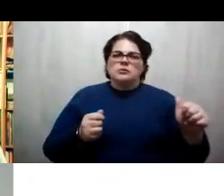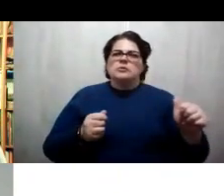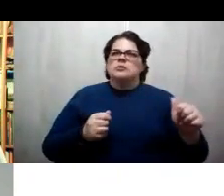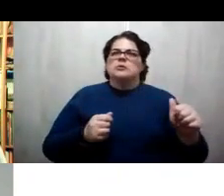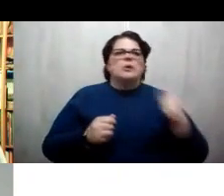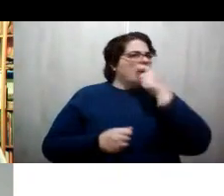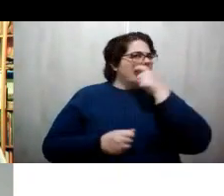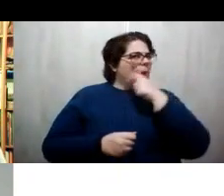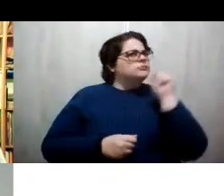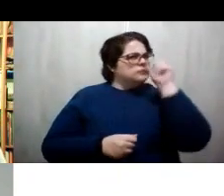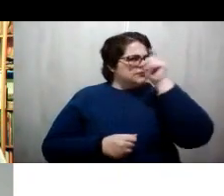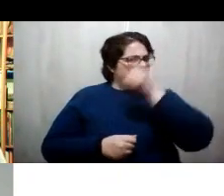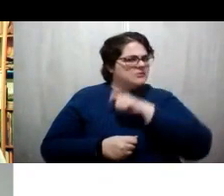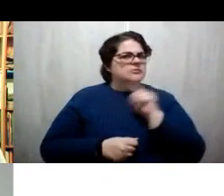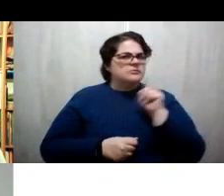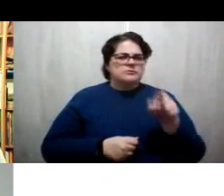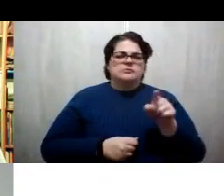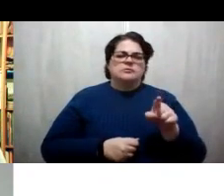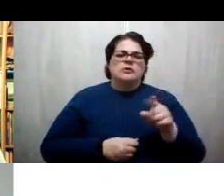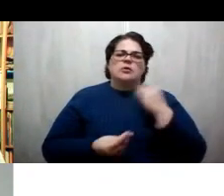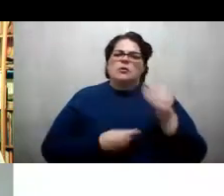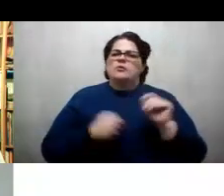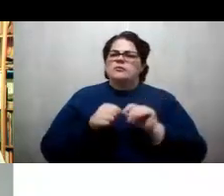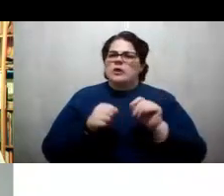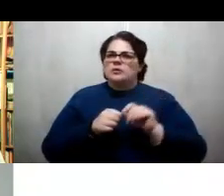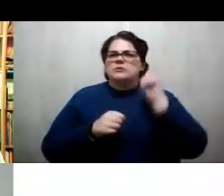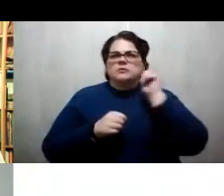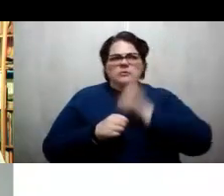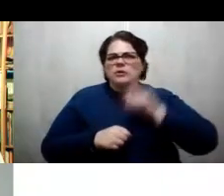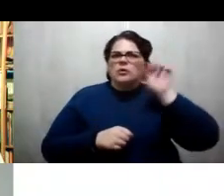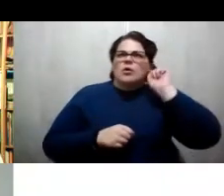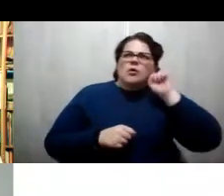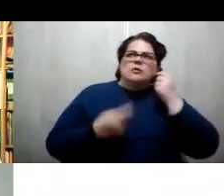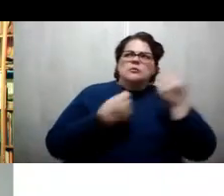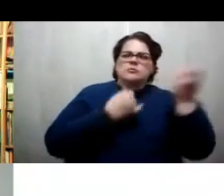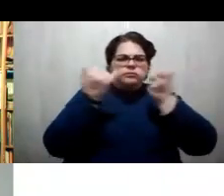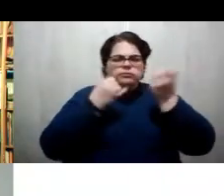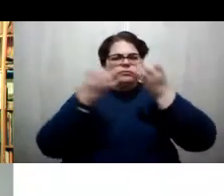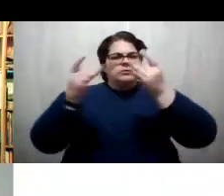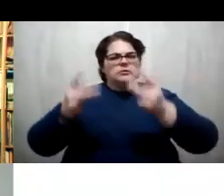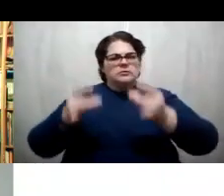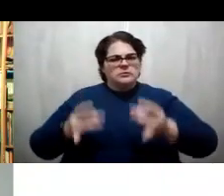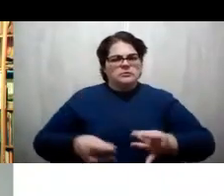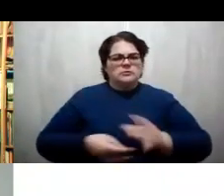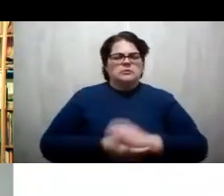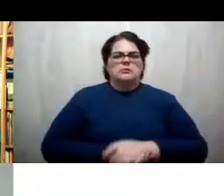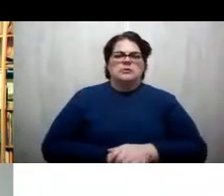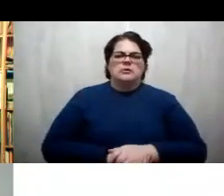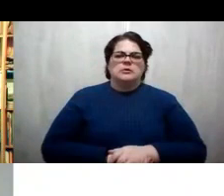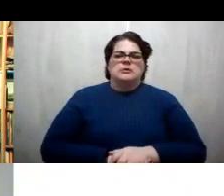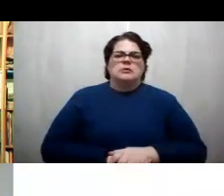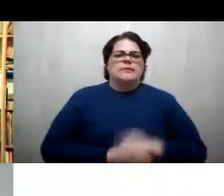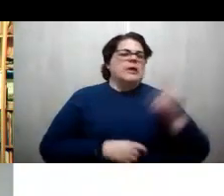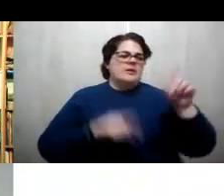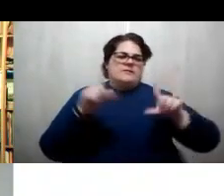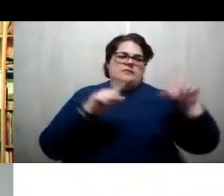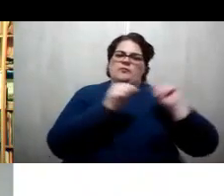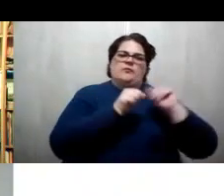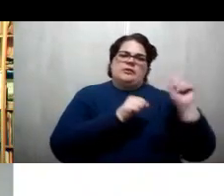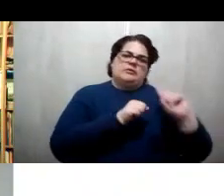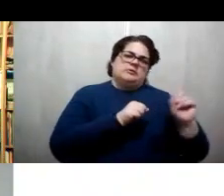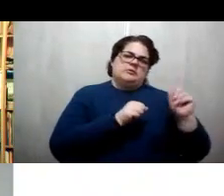grande dificuldade. Como se dá essa separação, se houve? Não houve a audiodescrição pela televisão. Não houve,